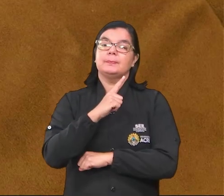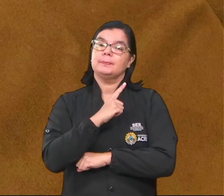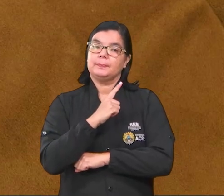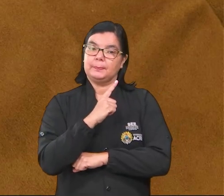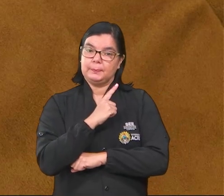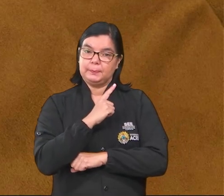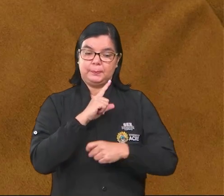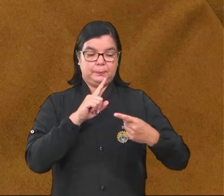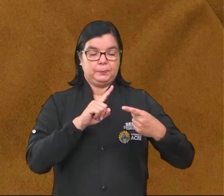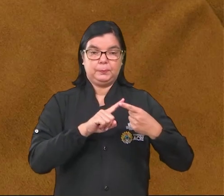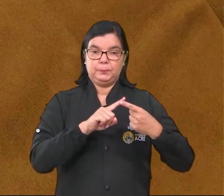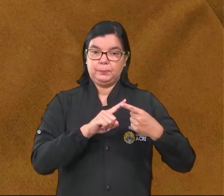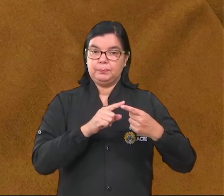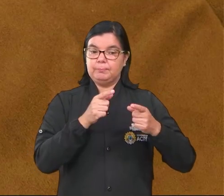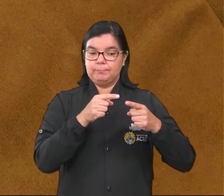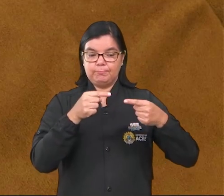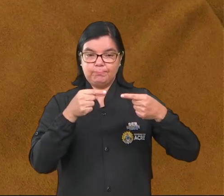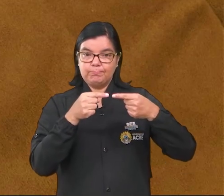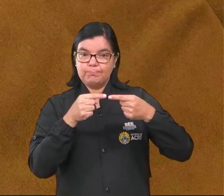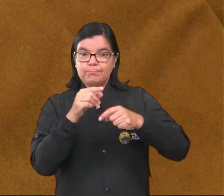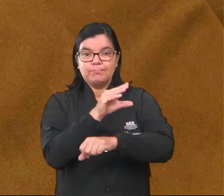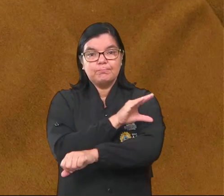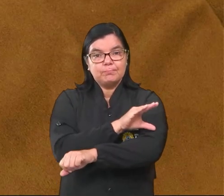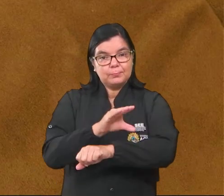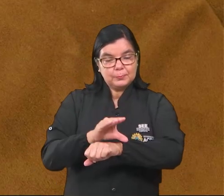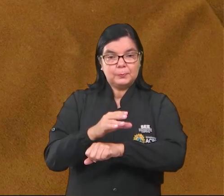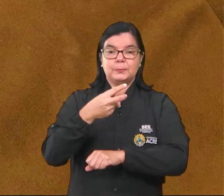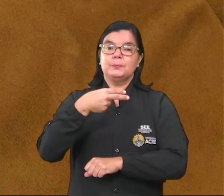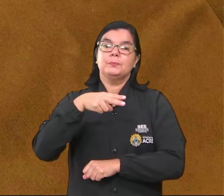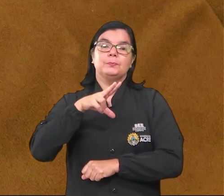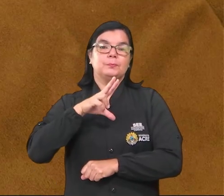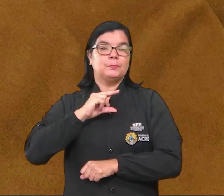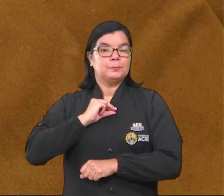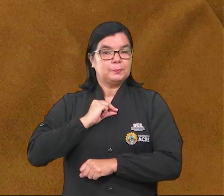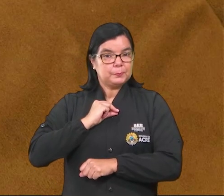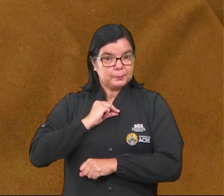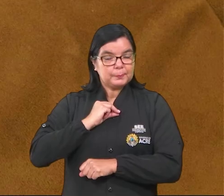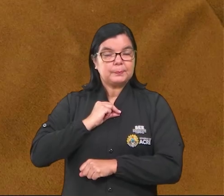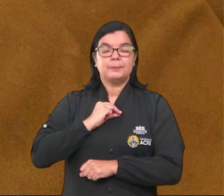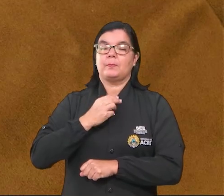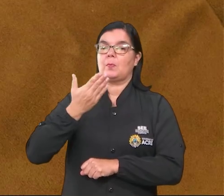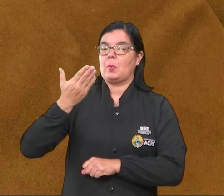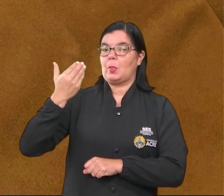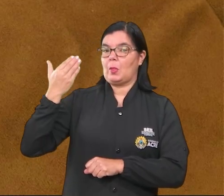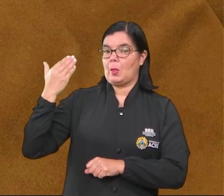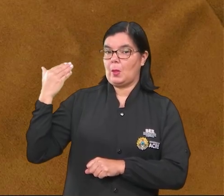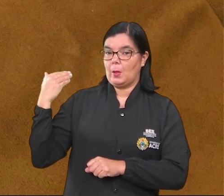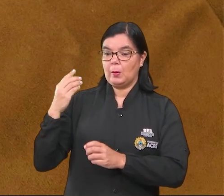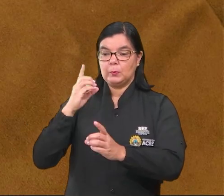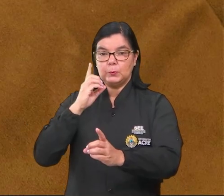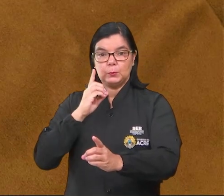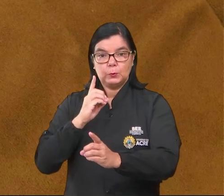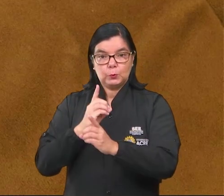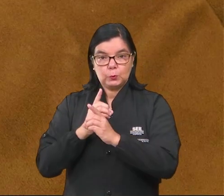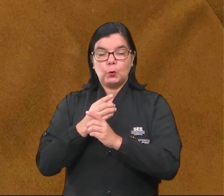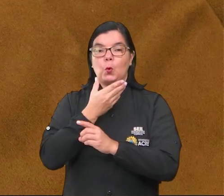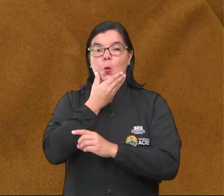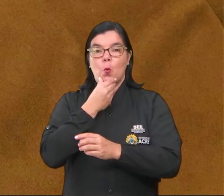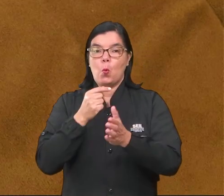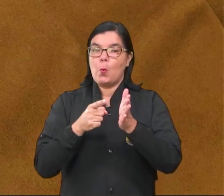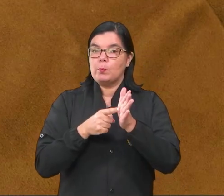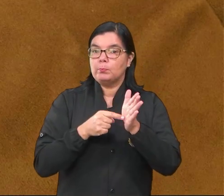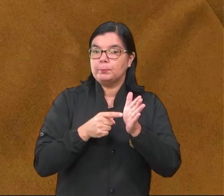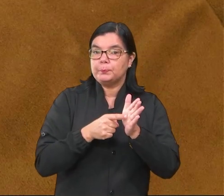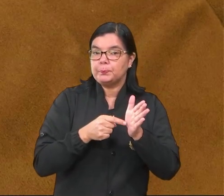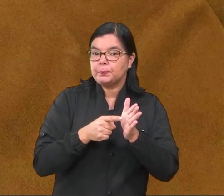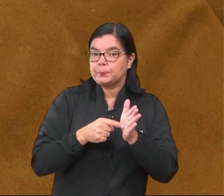tivemos nessa combinação cultural os portugueses, né, a época do descobrimento, o homem branco, o